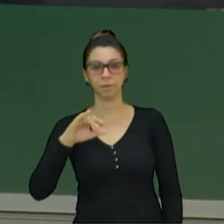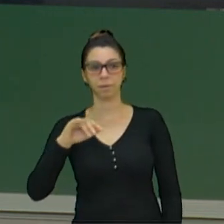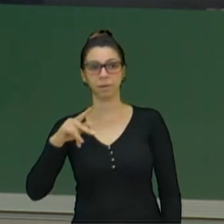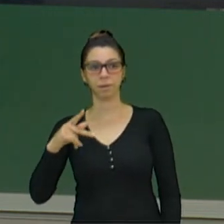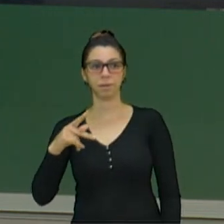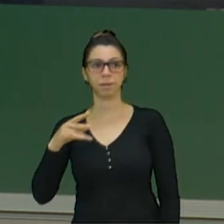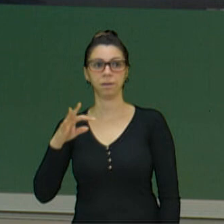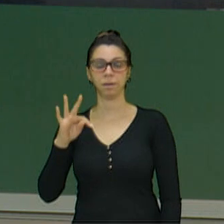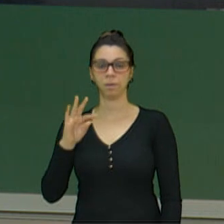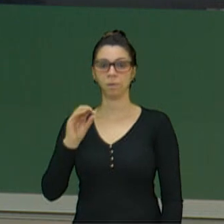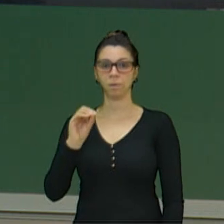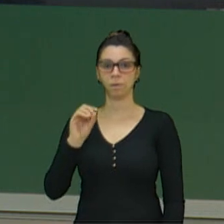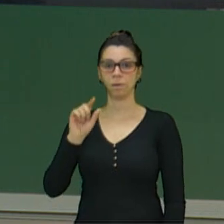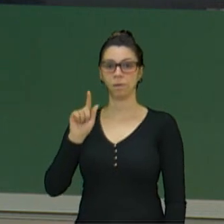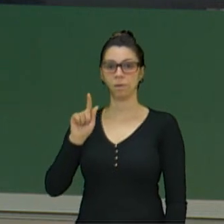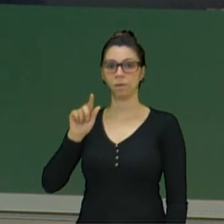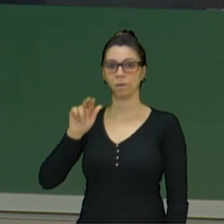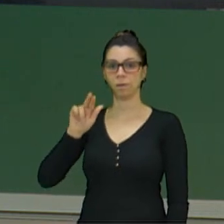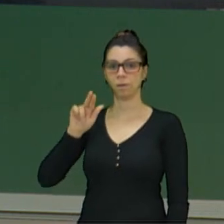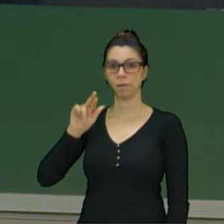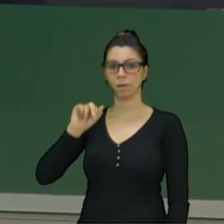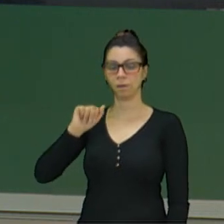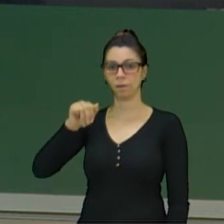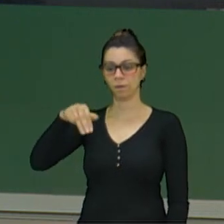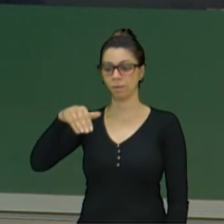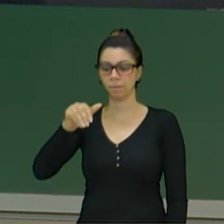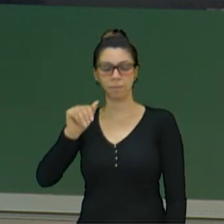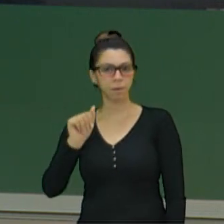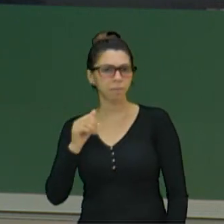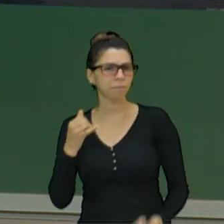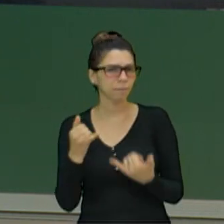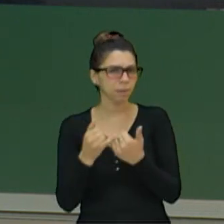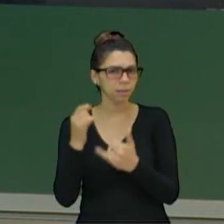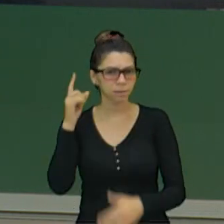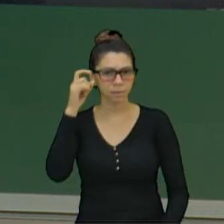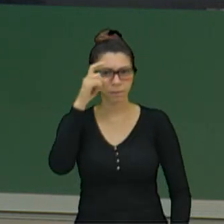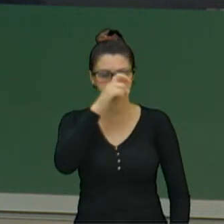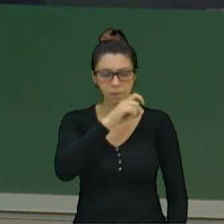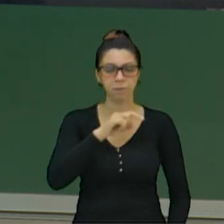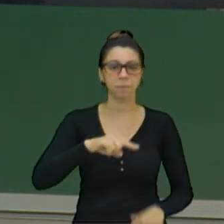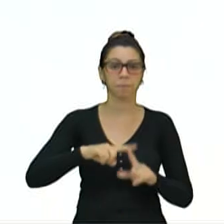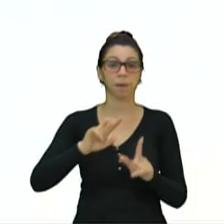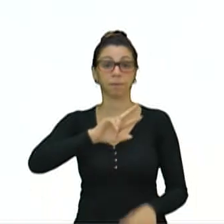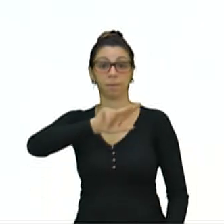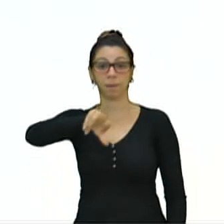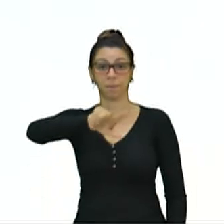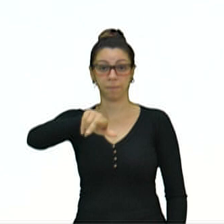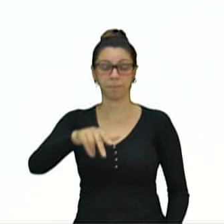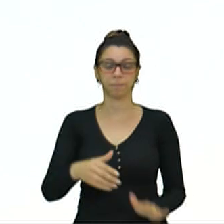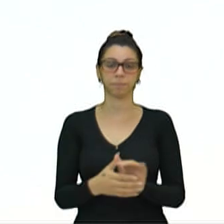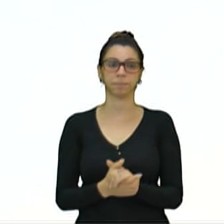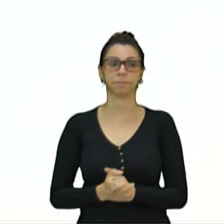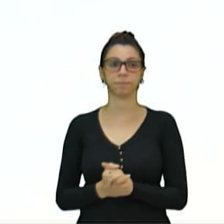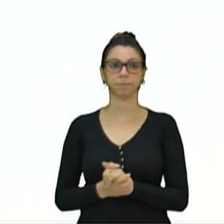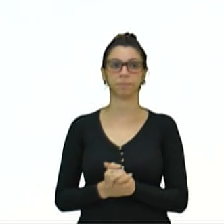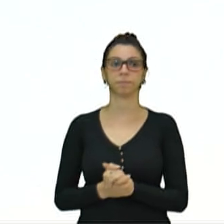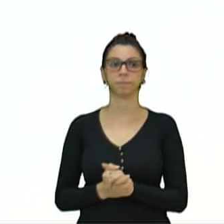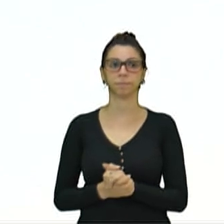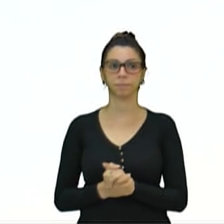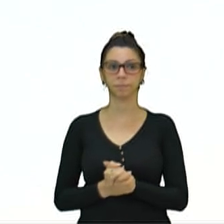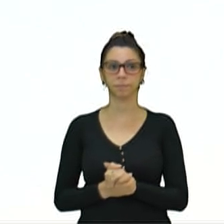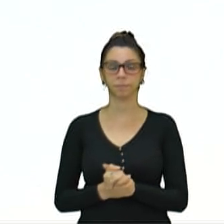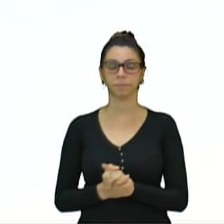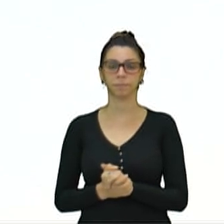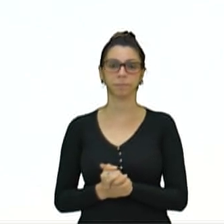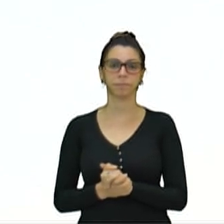plantas fanerógamas. O nome parece difícil, mas não é. As plantas criptógamas são aquelas que têm